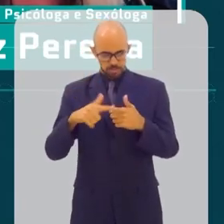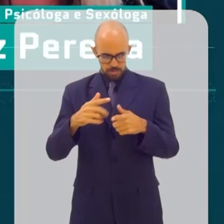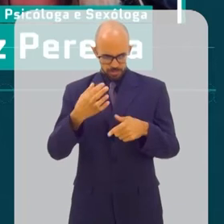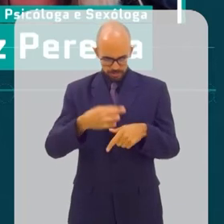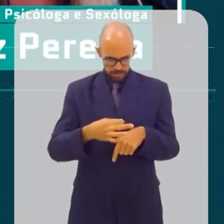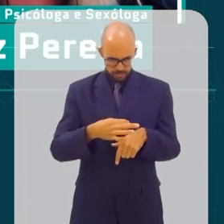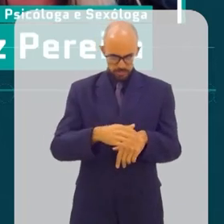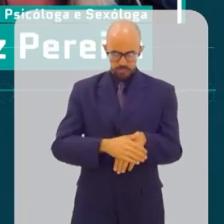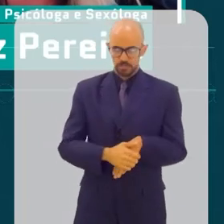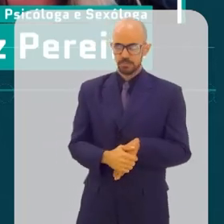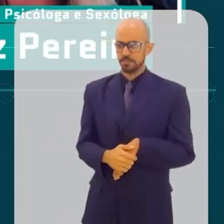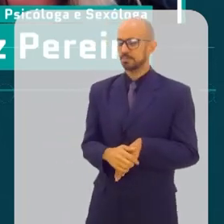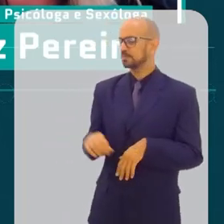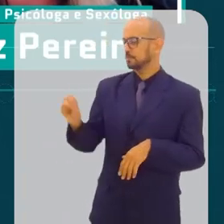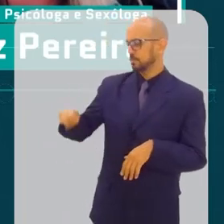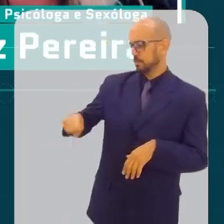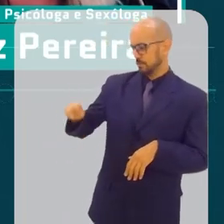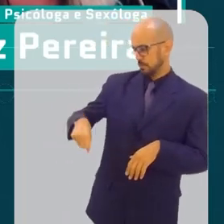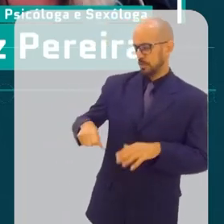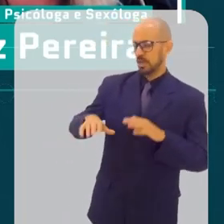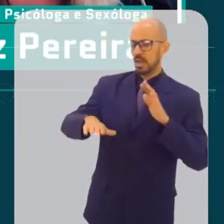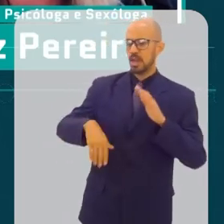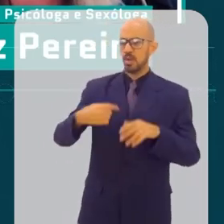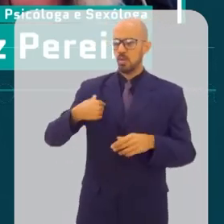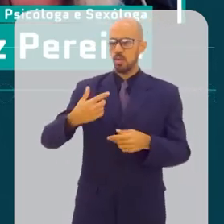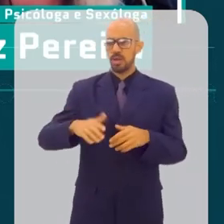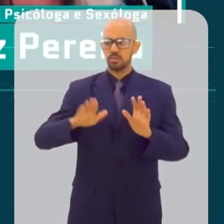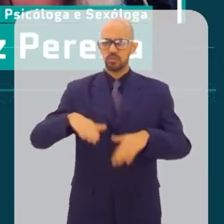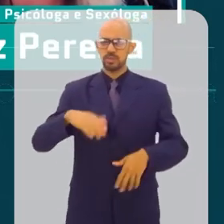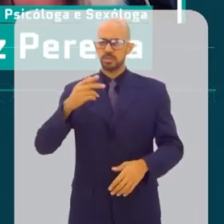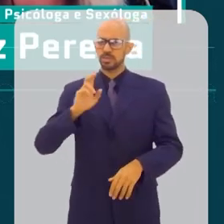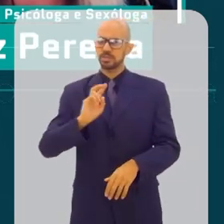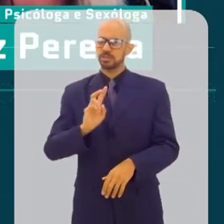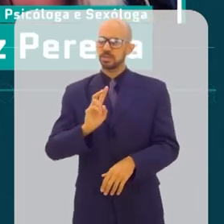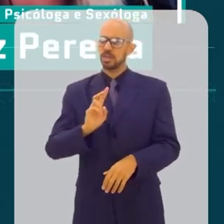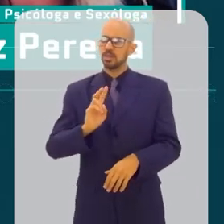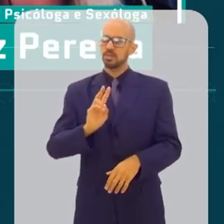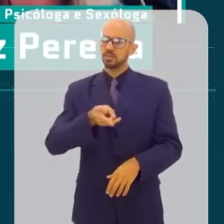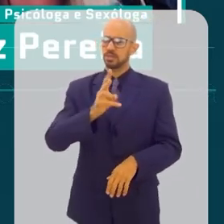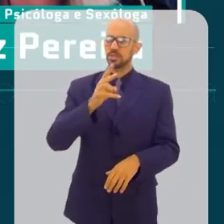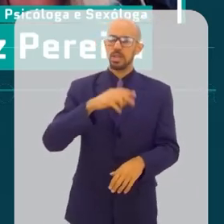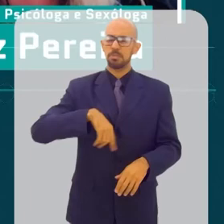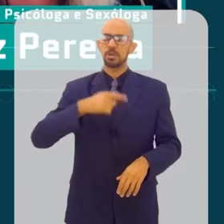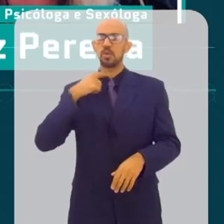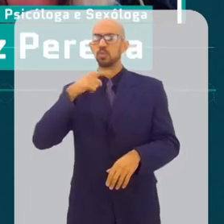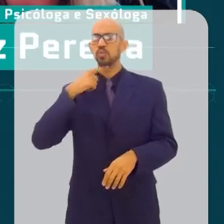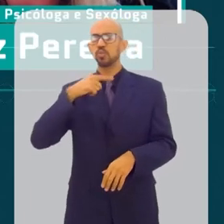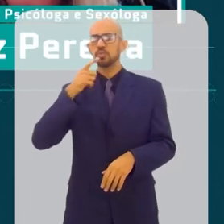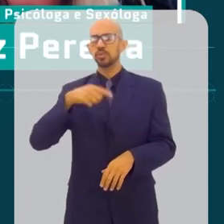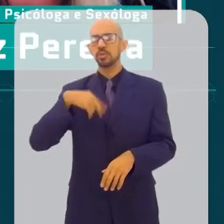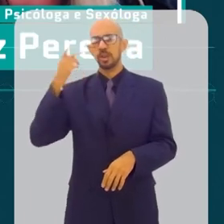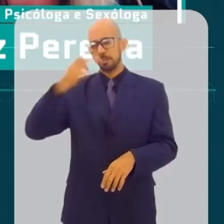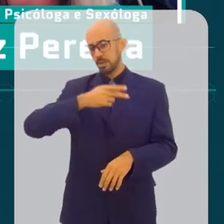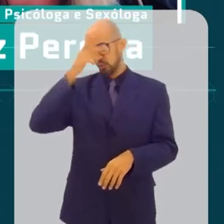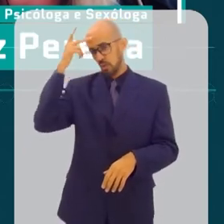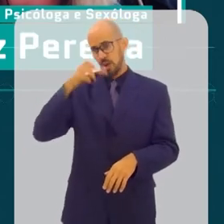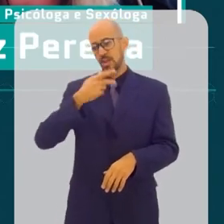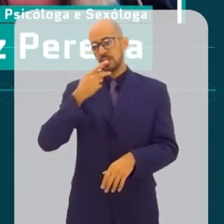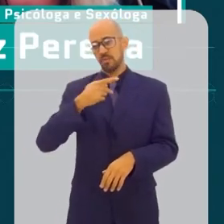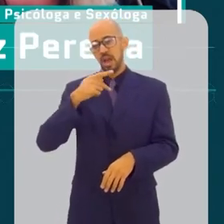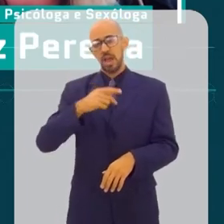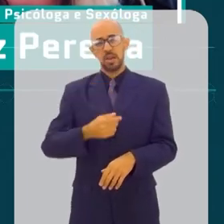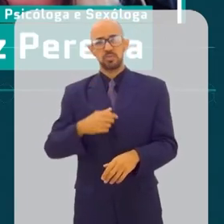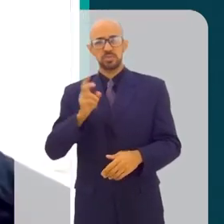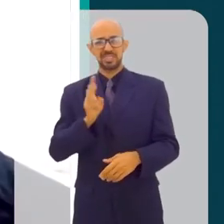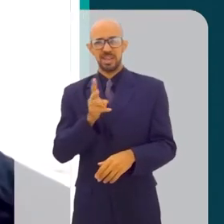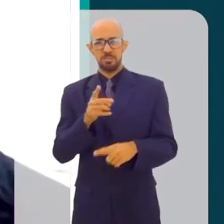entender esse processo. Sim, eu costumo duvidar de sempre de quem conta vantagem, nunca conta derrota,